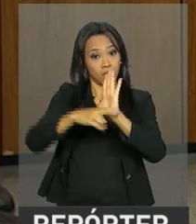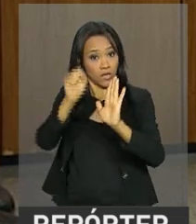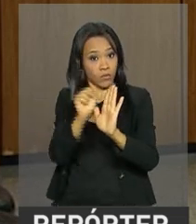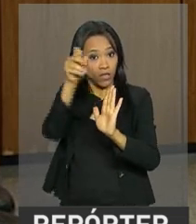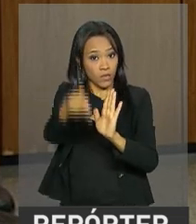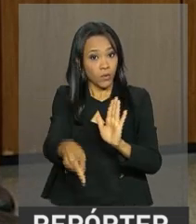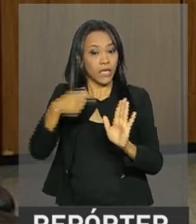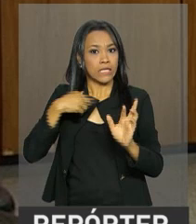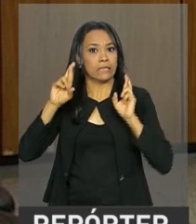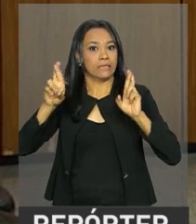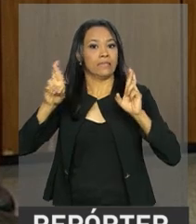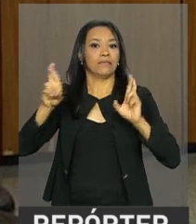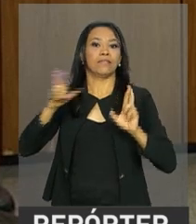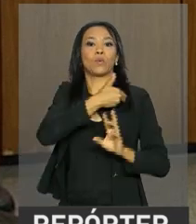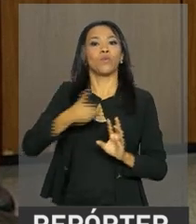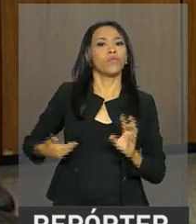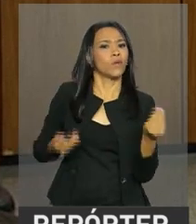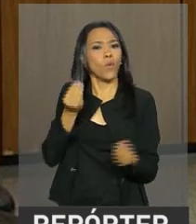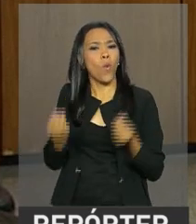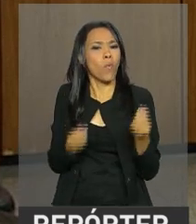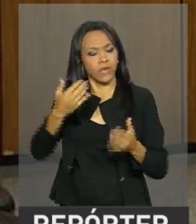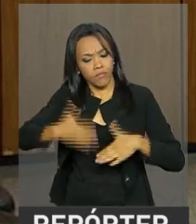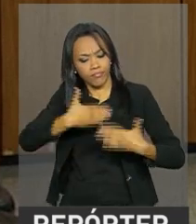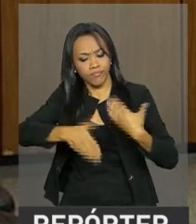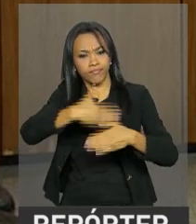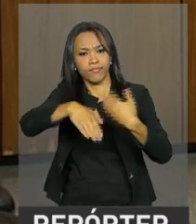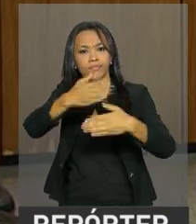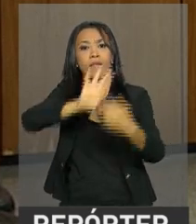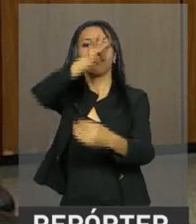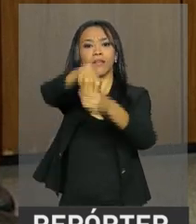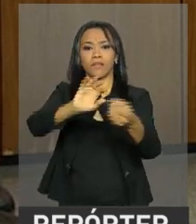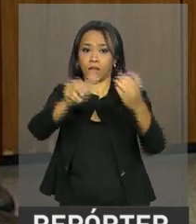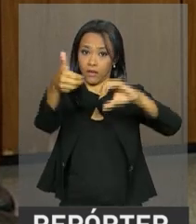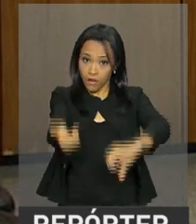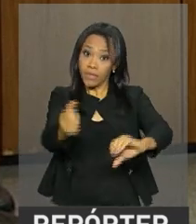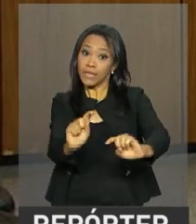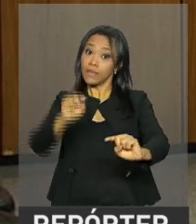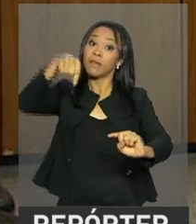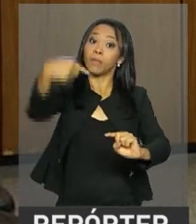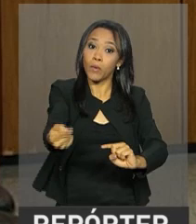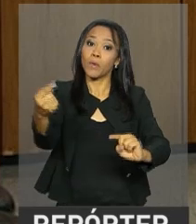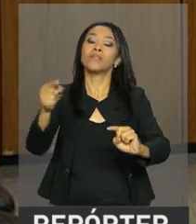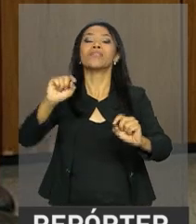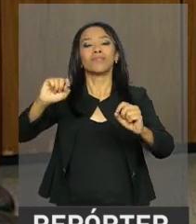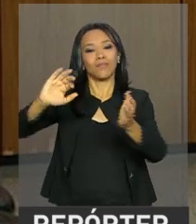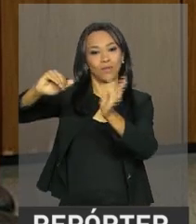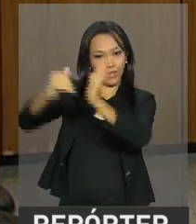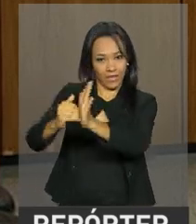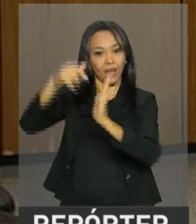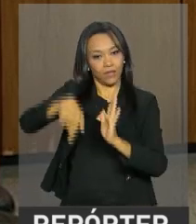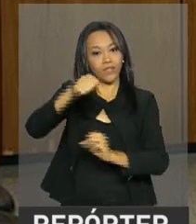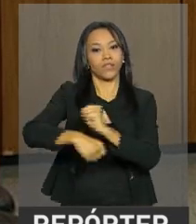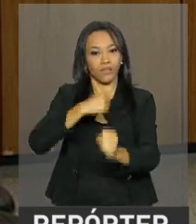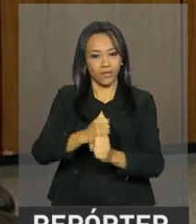qualquer expectativa do governo em relação à tramitação dela na câmara dos deputados e depois no senado neste ano eu volto